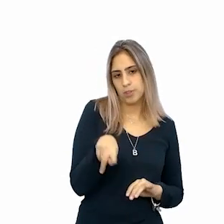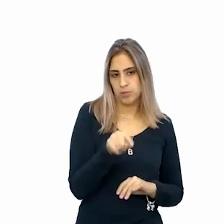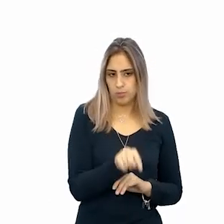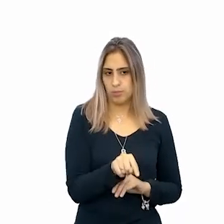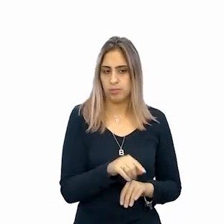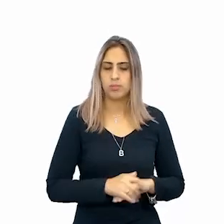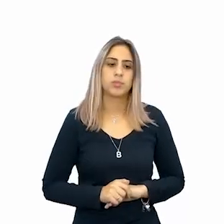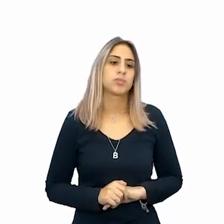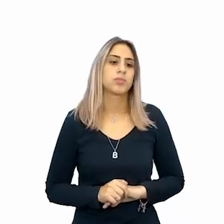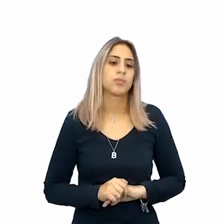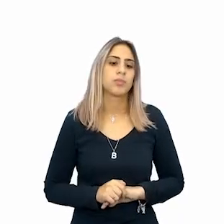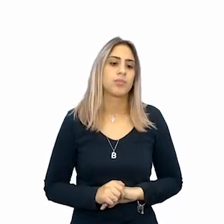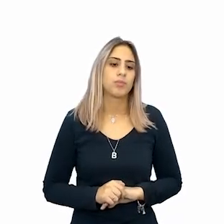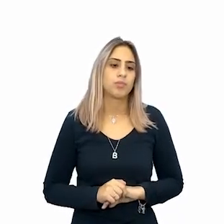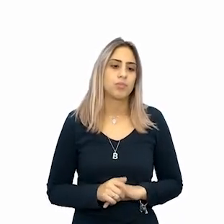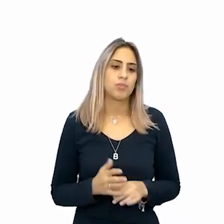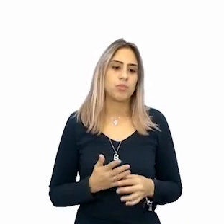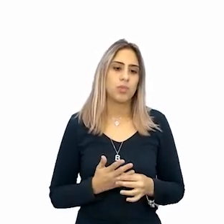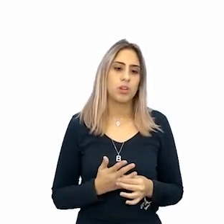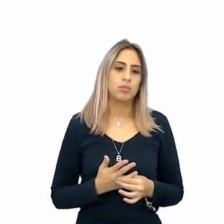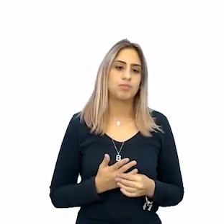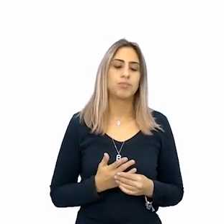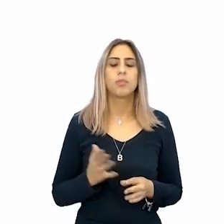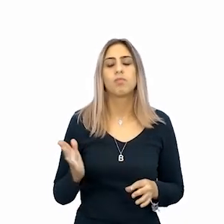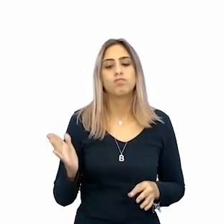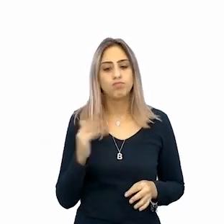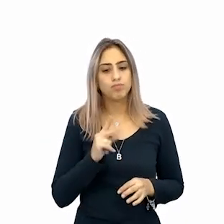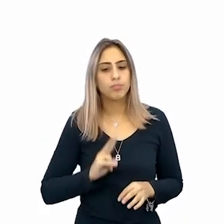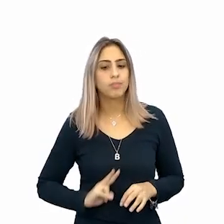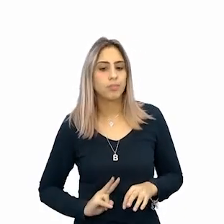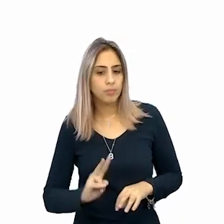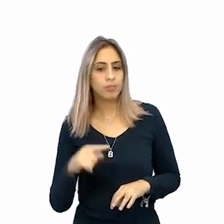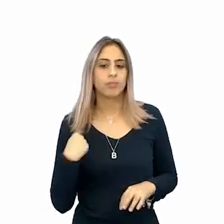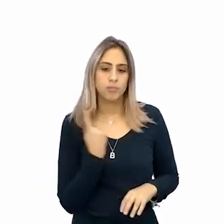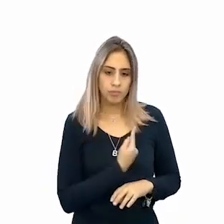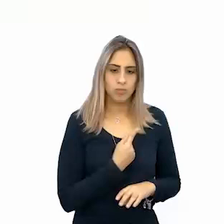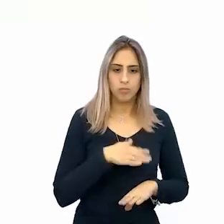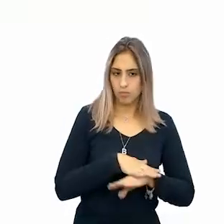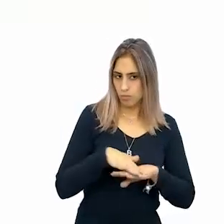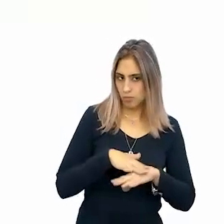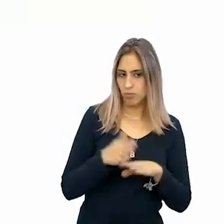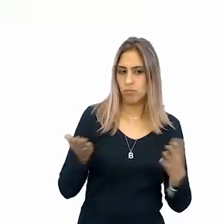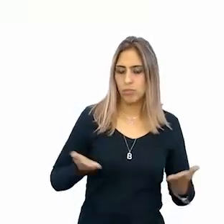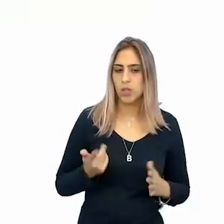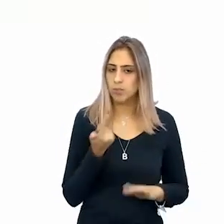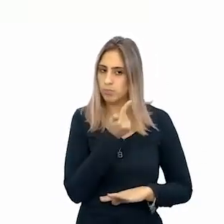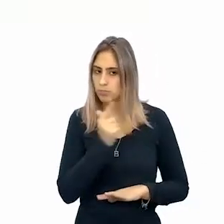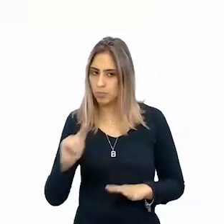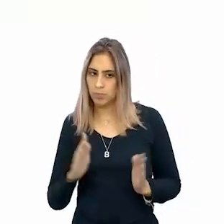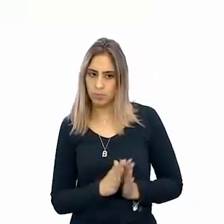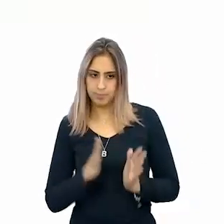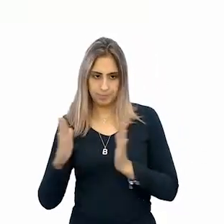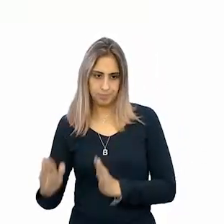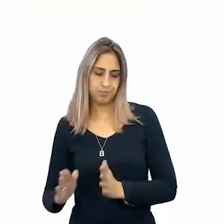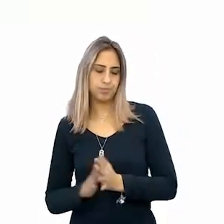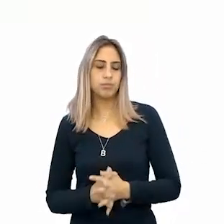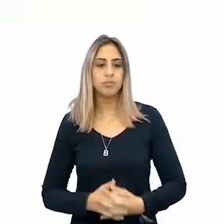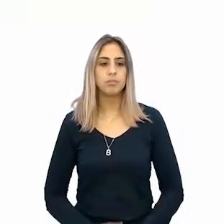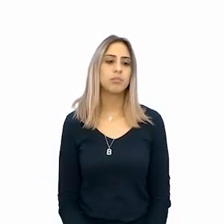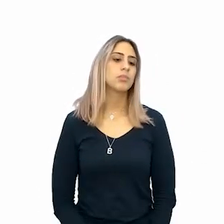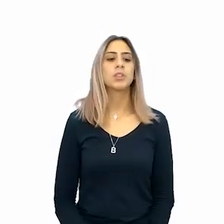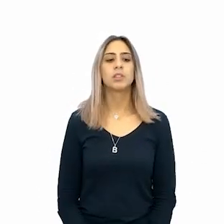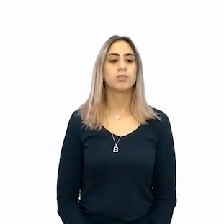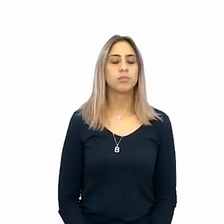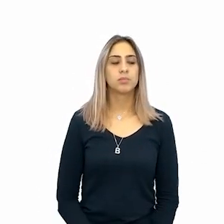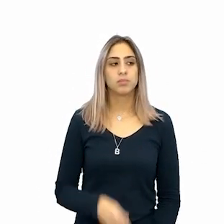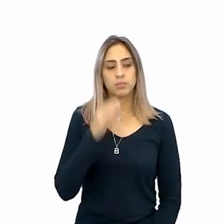certo? Então, vamos dar continuidade à nossa conversa aqui no próximo momento. Então,